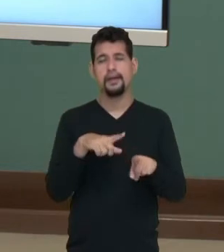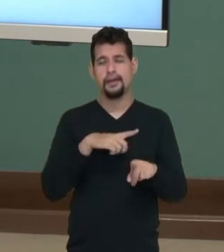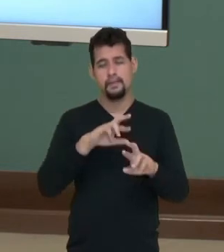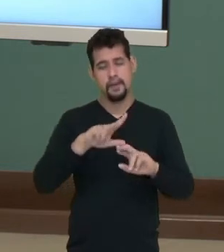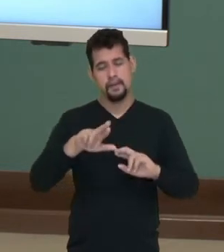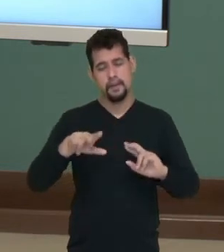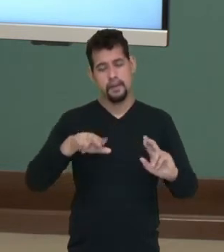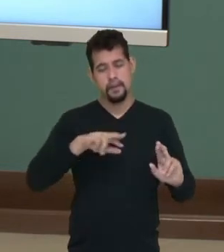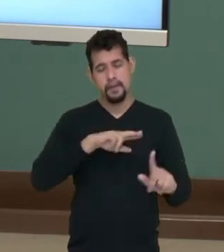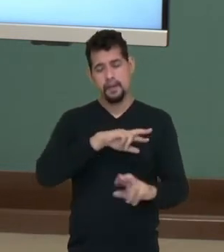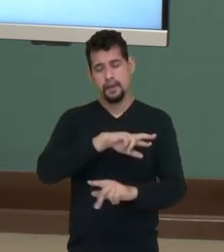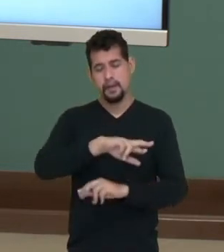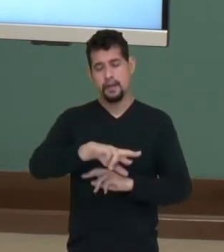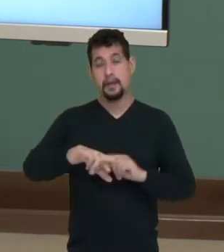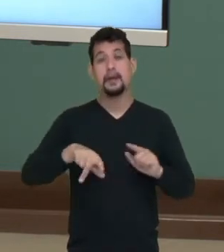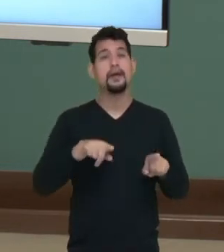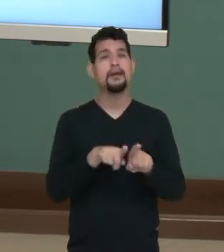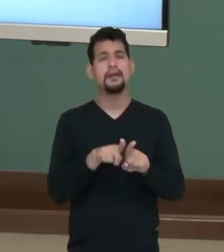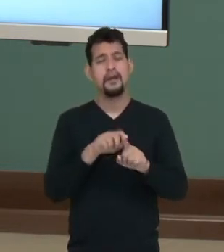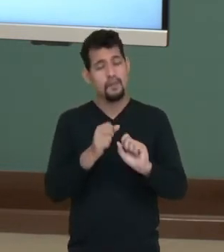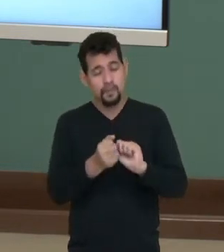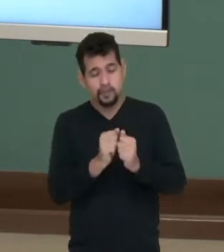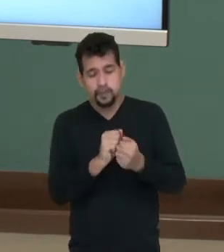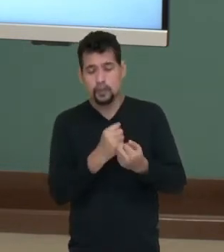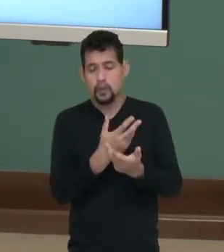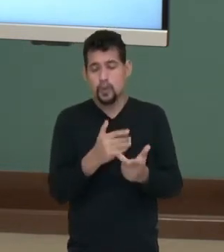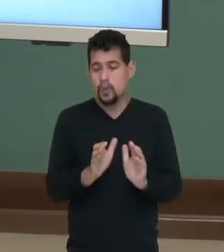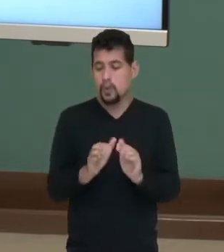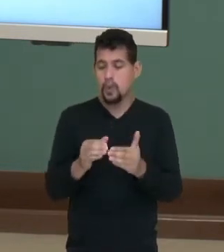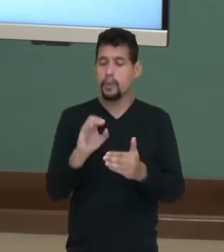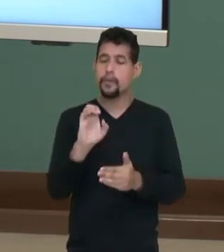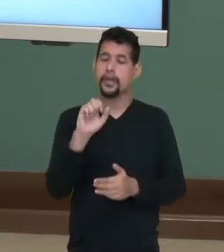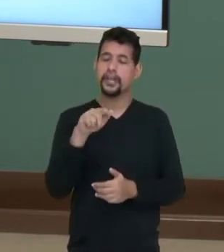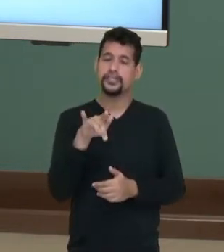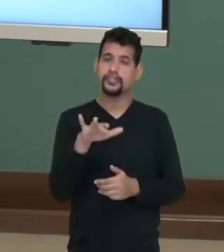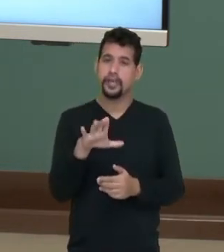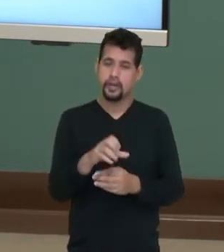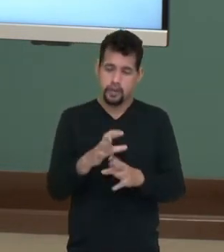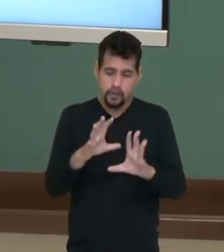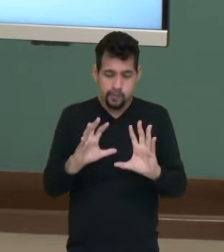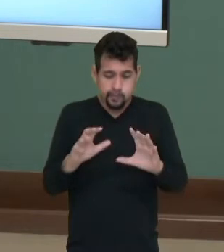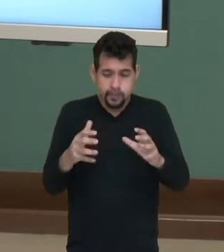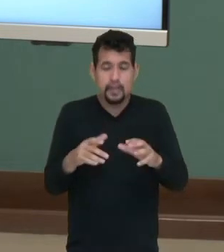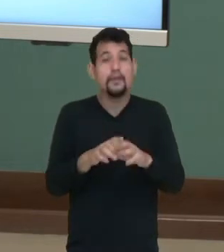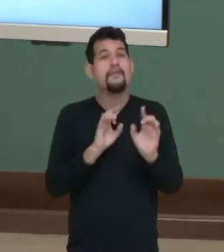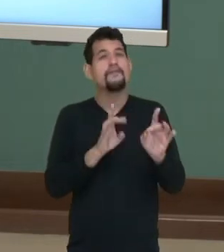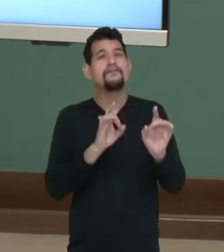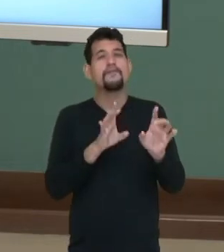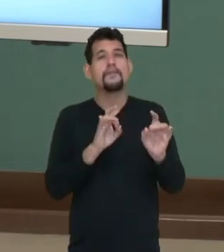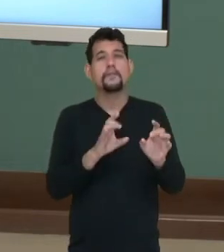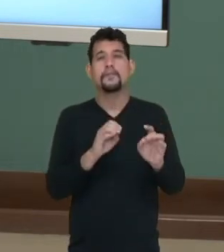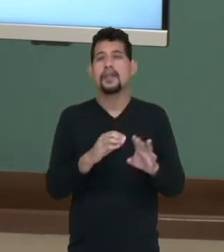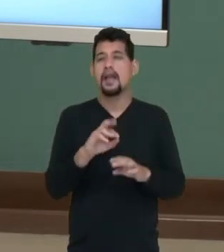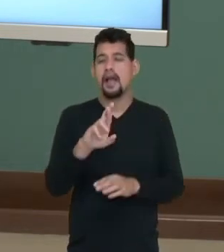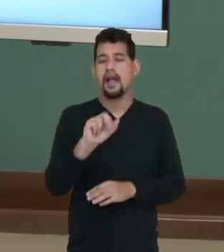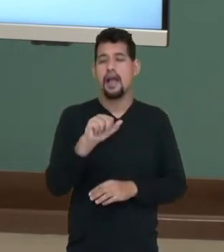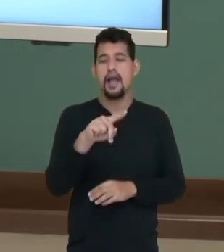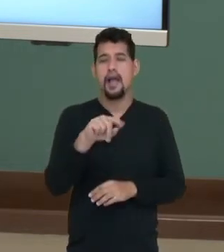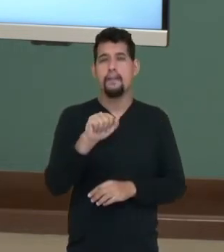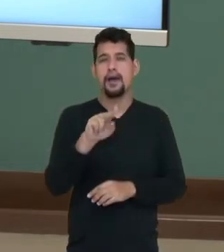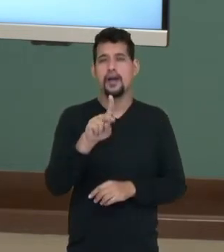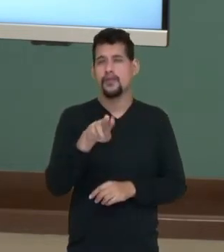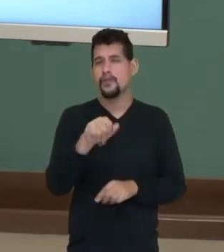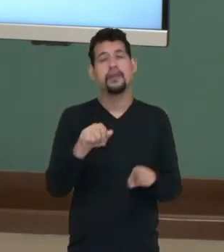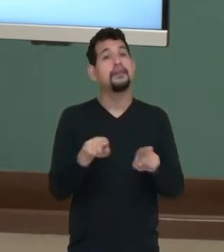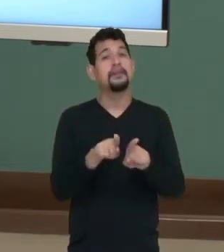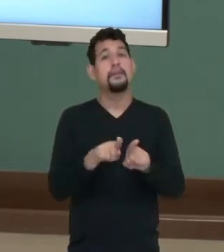né? E moíam isso aí nos engenhos e depois vendiam na forma de açúcar mascavo, na forma de rapadura e assim por